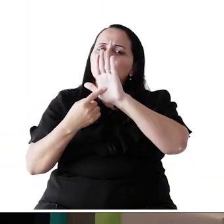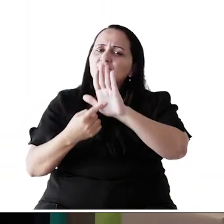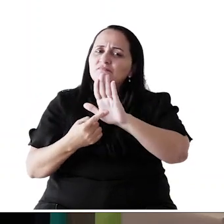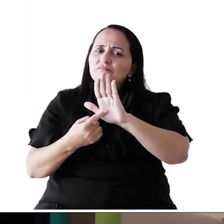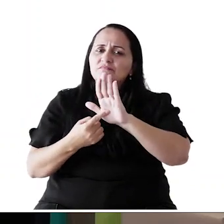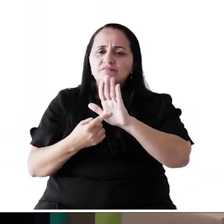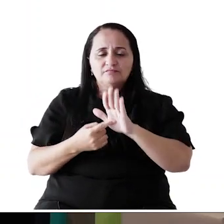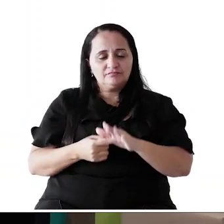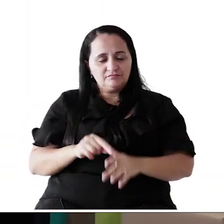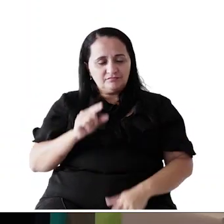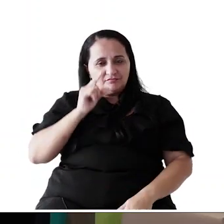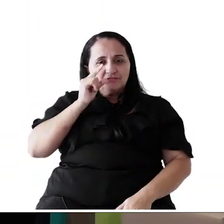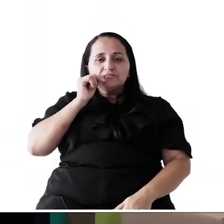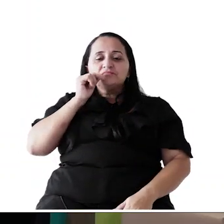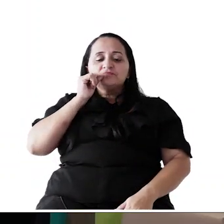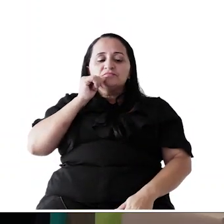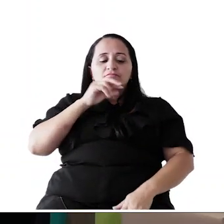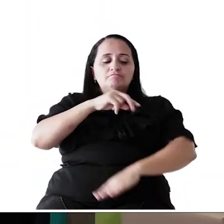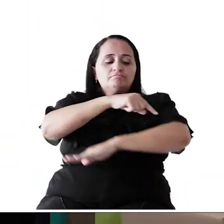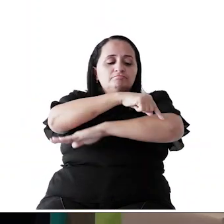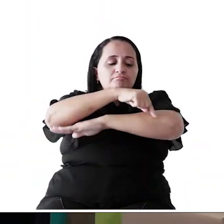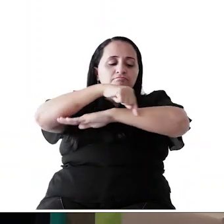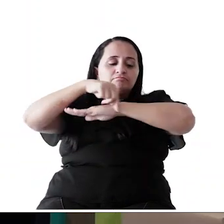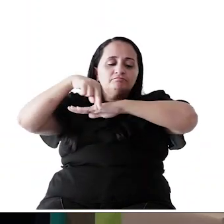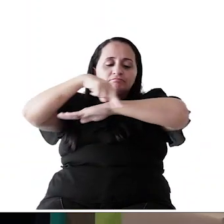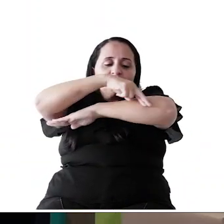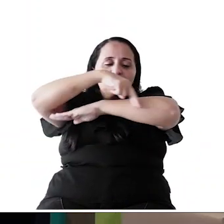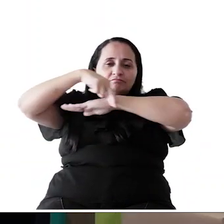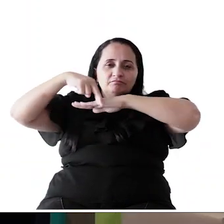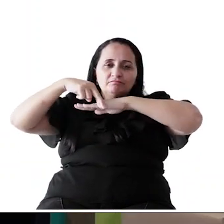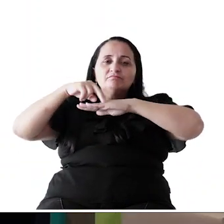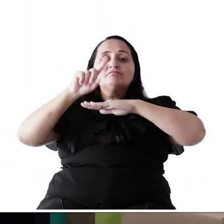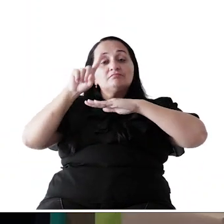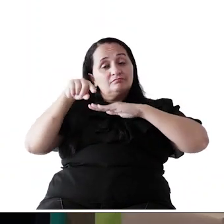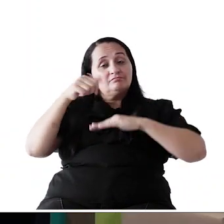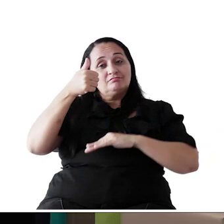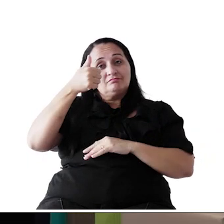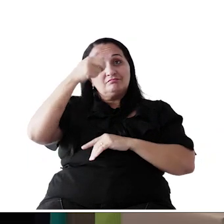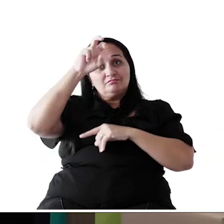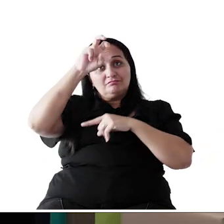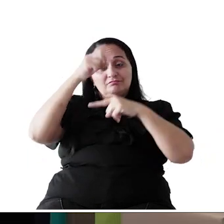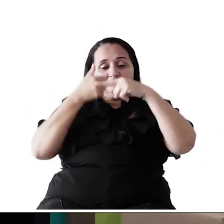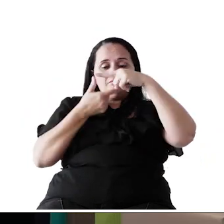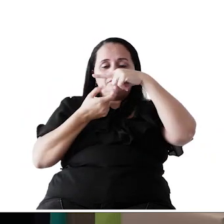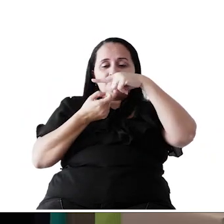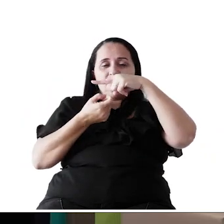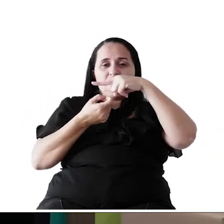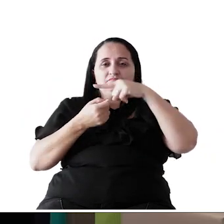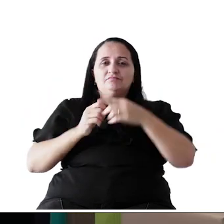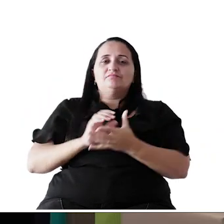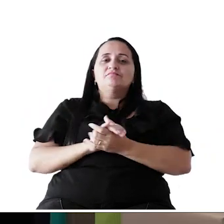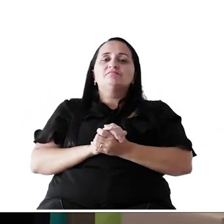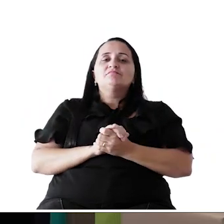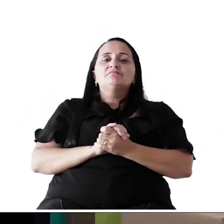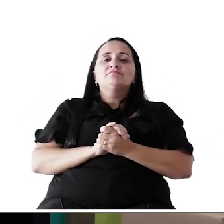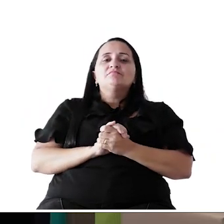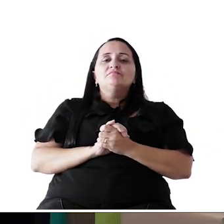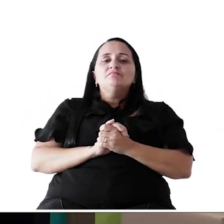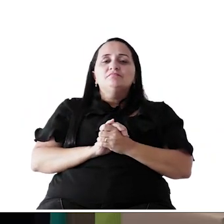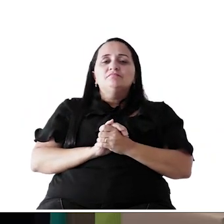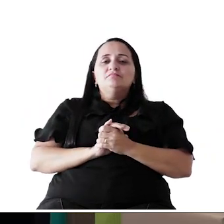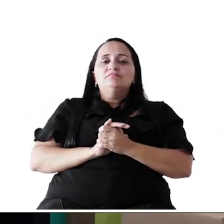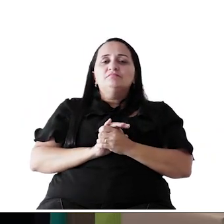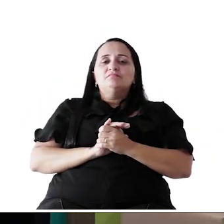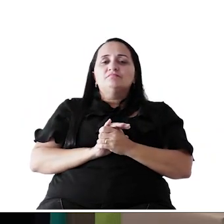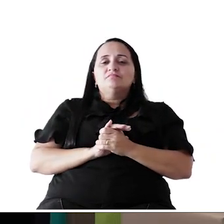esse lápis na minha régua corresponde a 15 20avos. Vamos ao primeiro